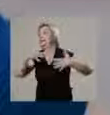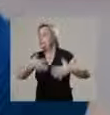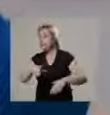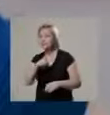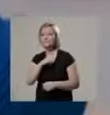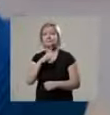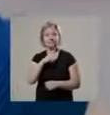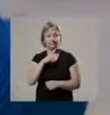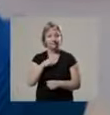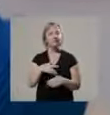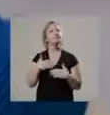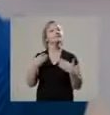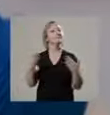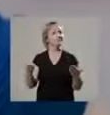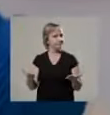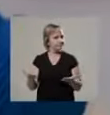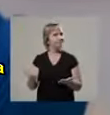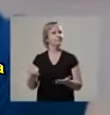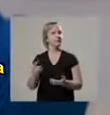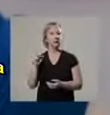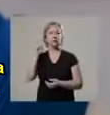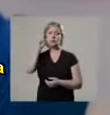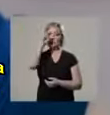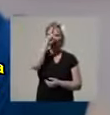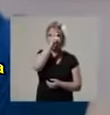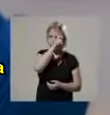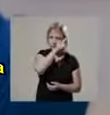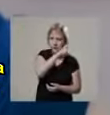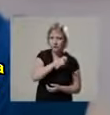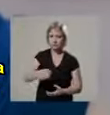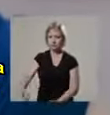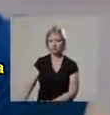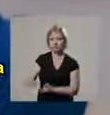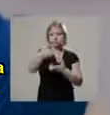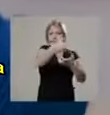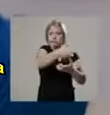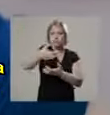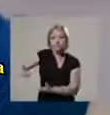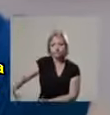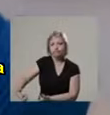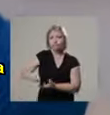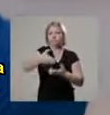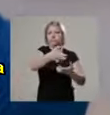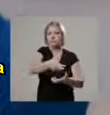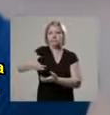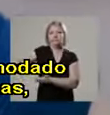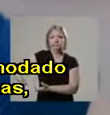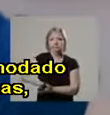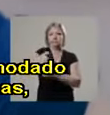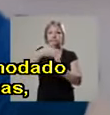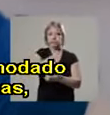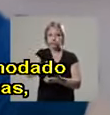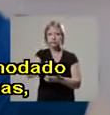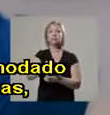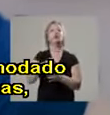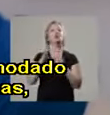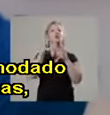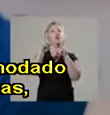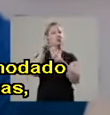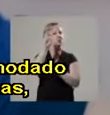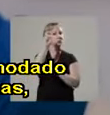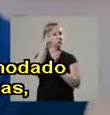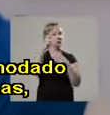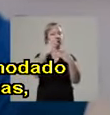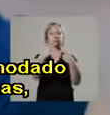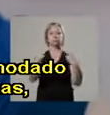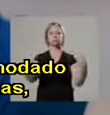ficavam desesperados, assim, né? Aí, bom, aquele sufoco para subir todo mundo, tal. Aí todo